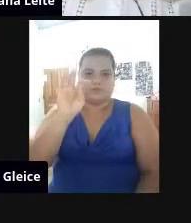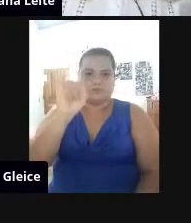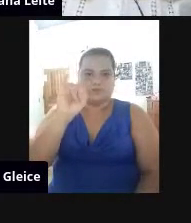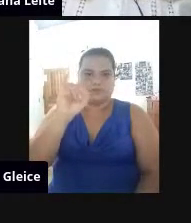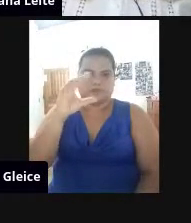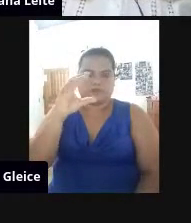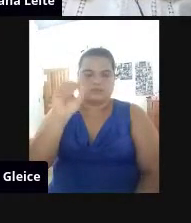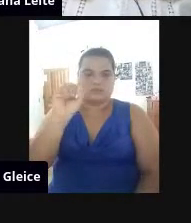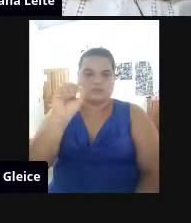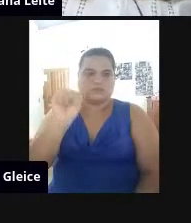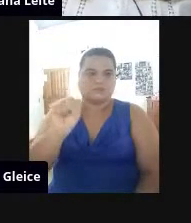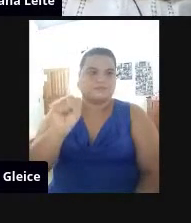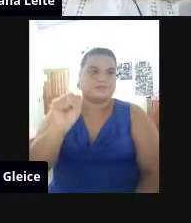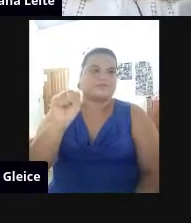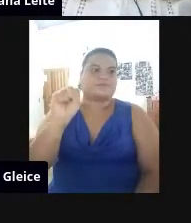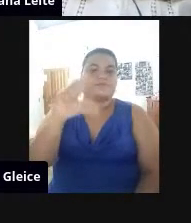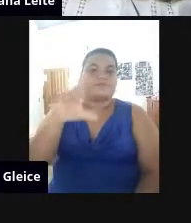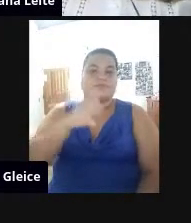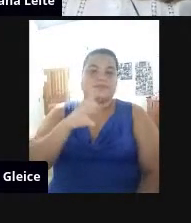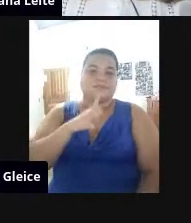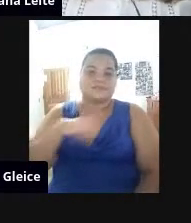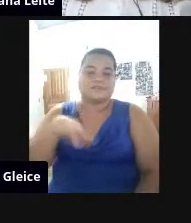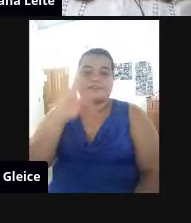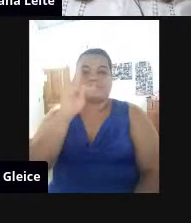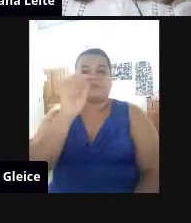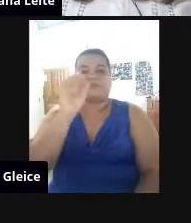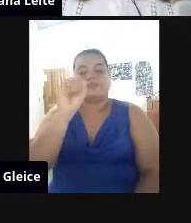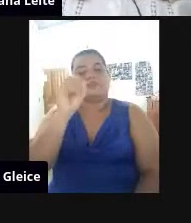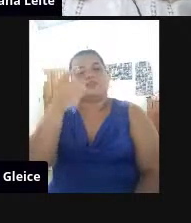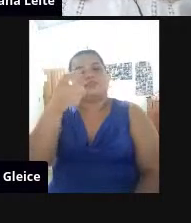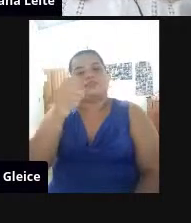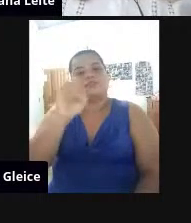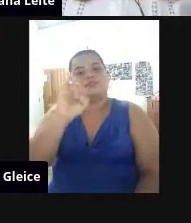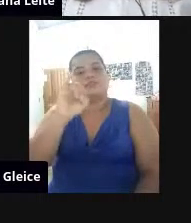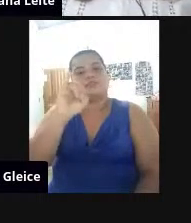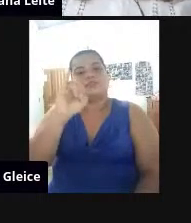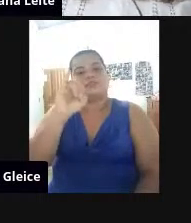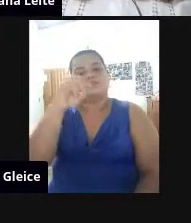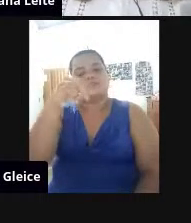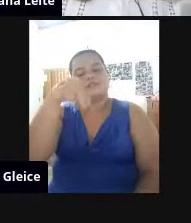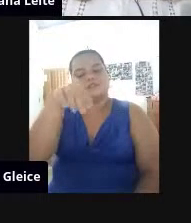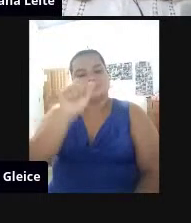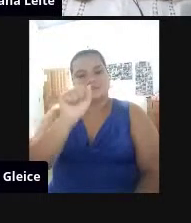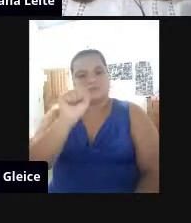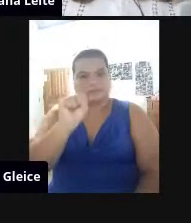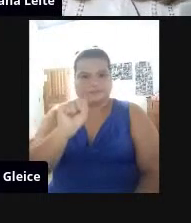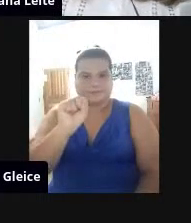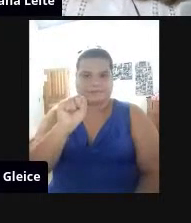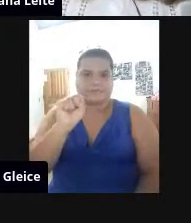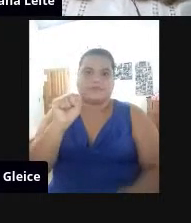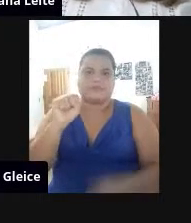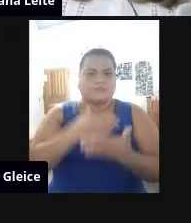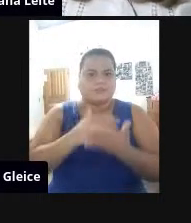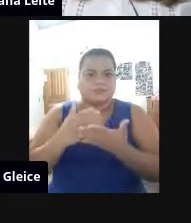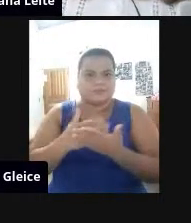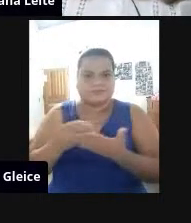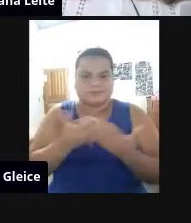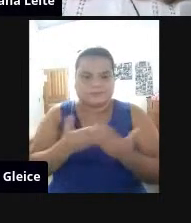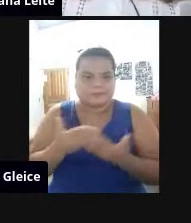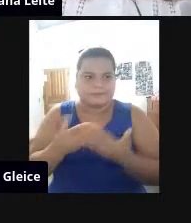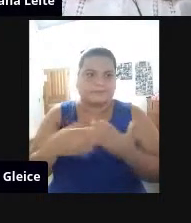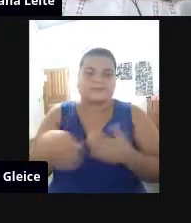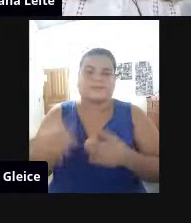agrotóxicos, né, então tudo isso a gente vai eliminar inicialmente. Começou a tratar a criança, vamos tirar panela de alumínio, vamos